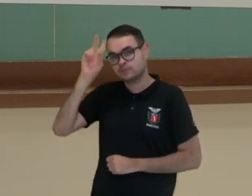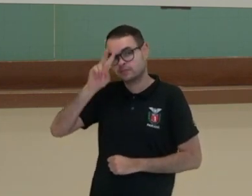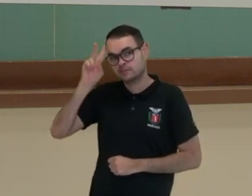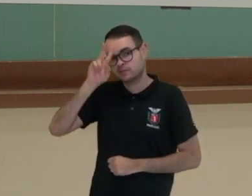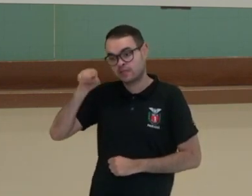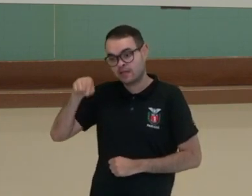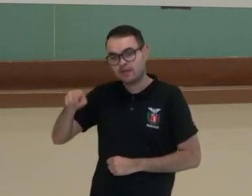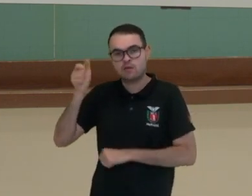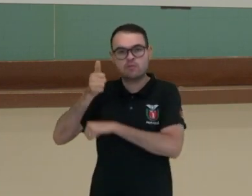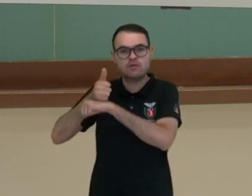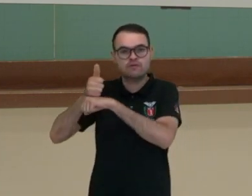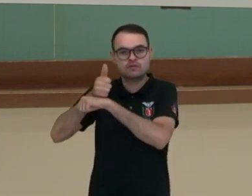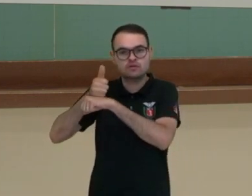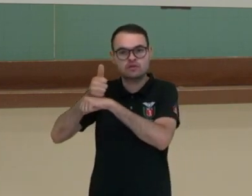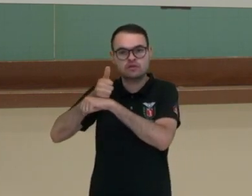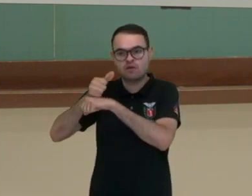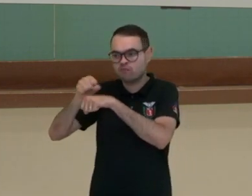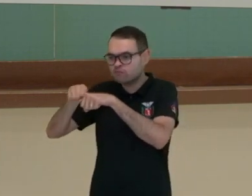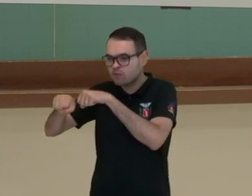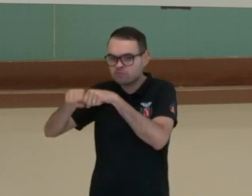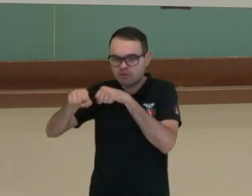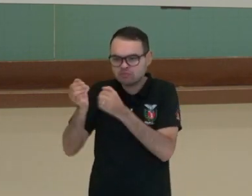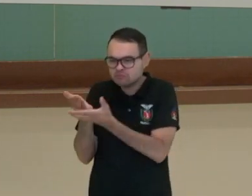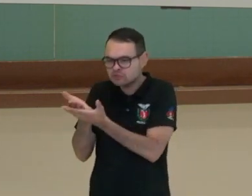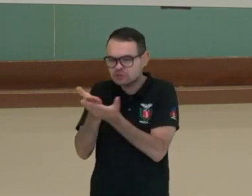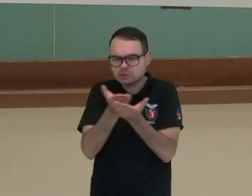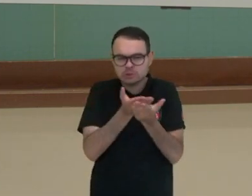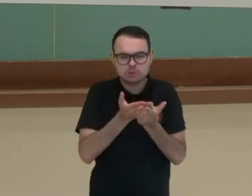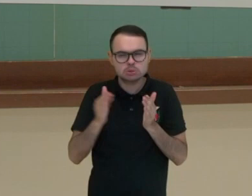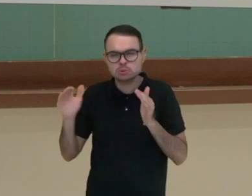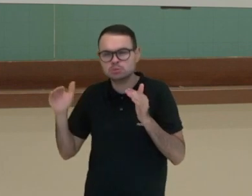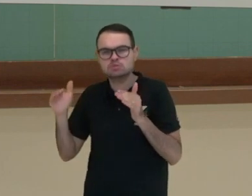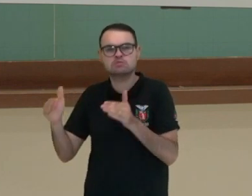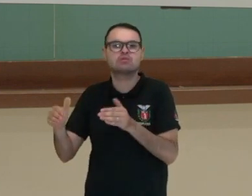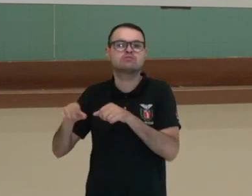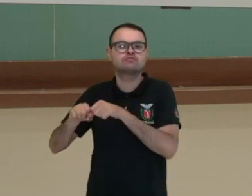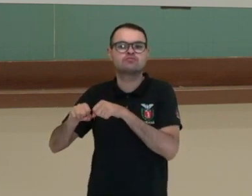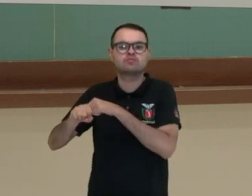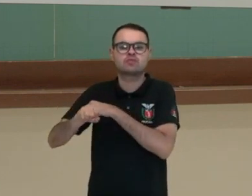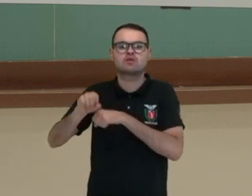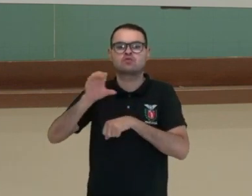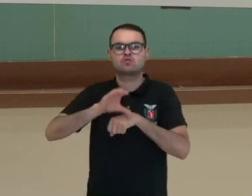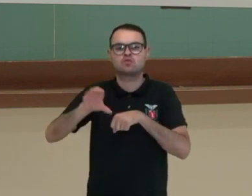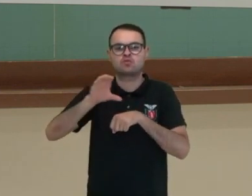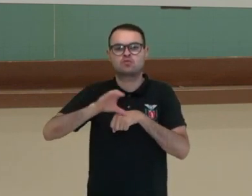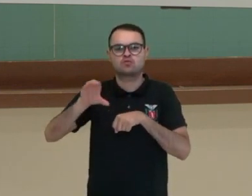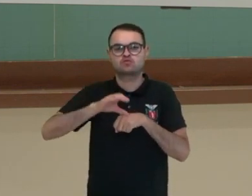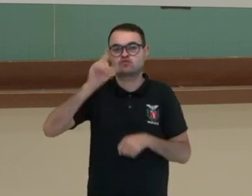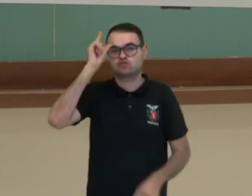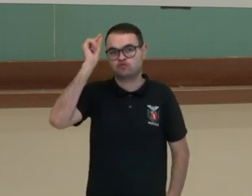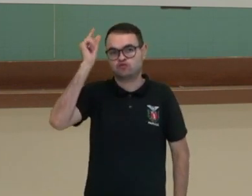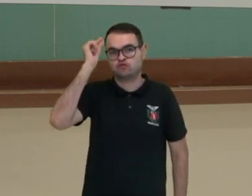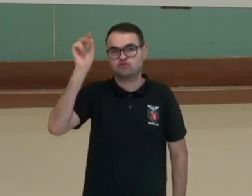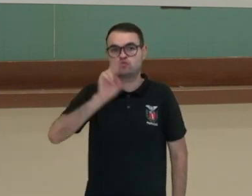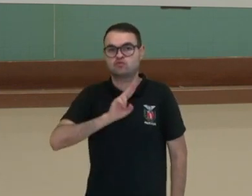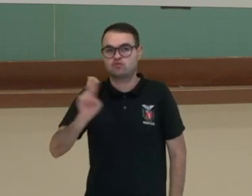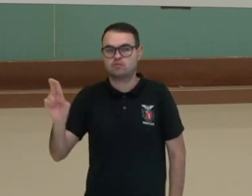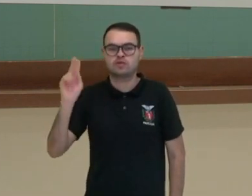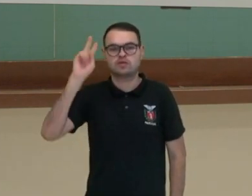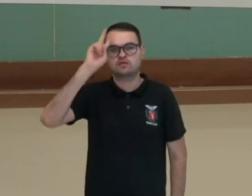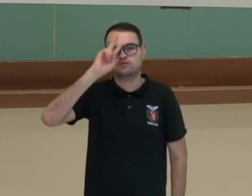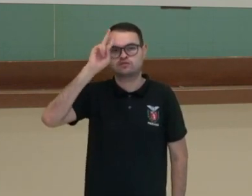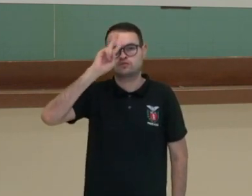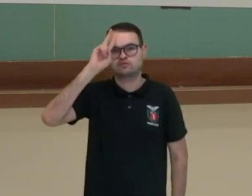profissional especializado nesses estudos, né? Ele é formado, né, em um curso de graduação chamado História. Então,